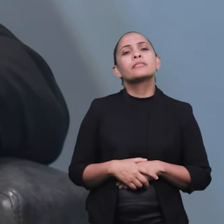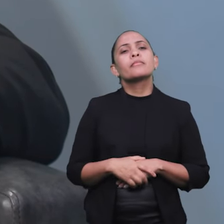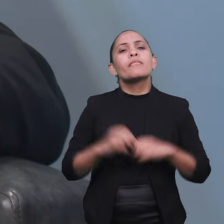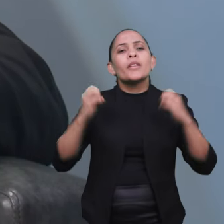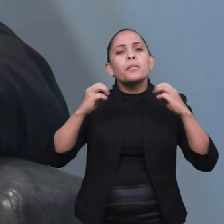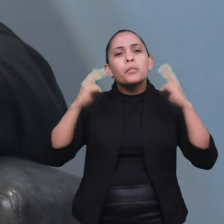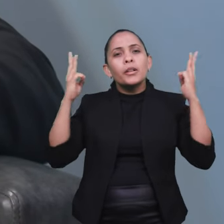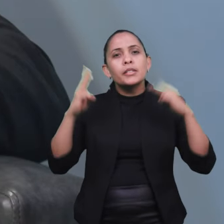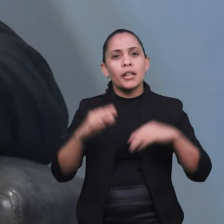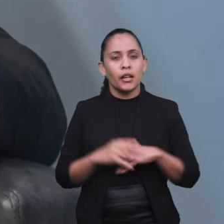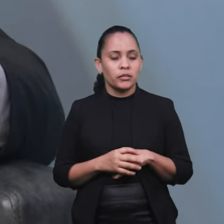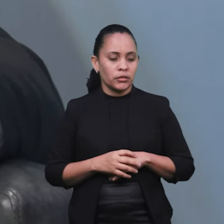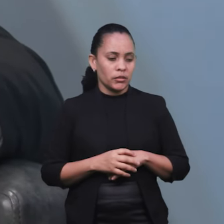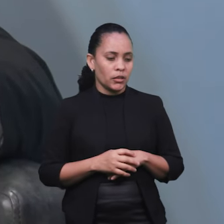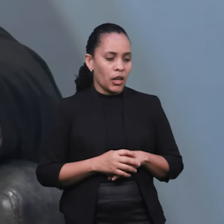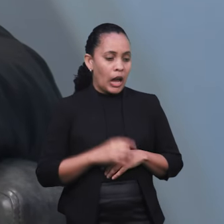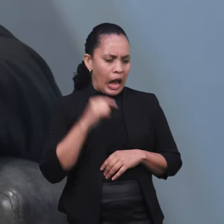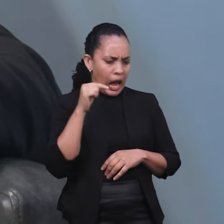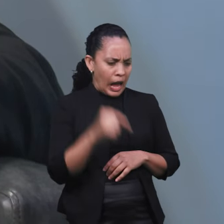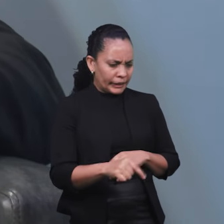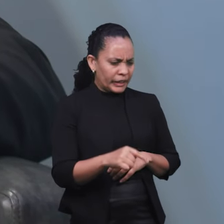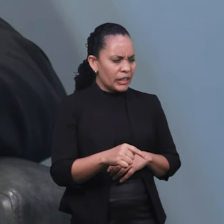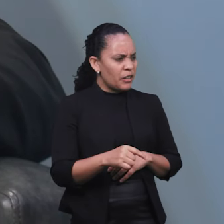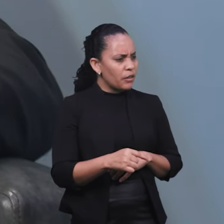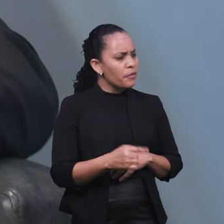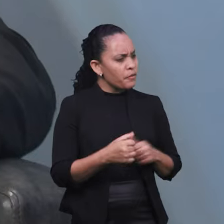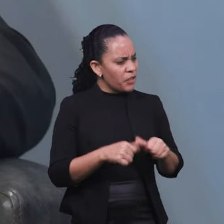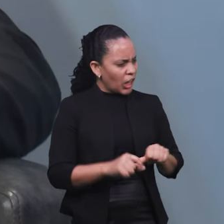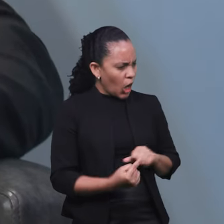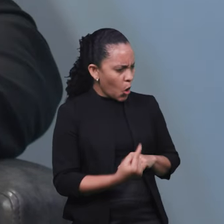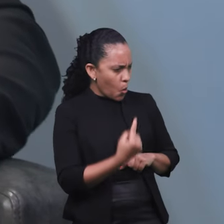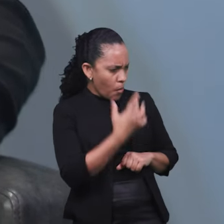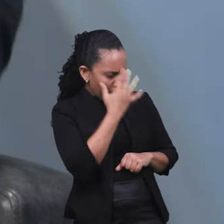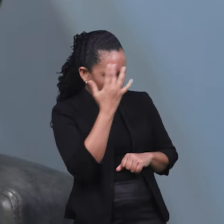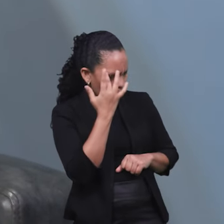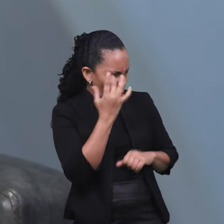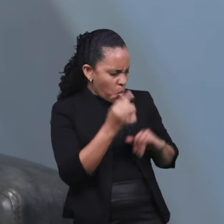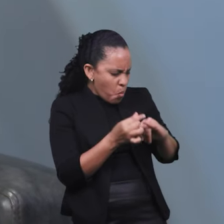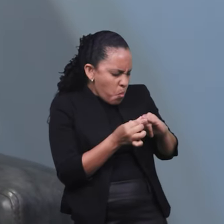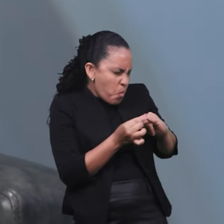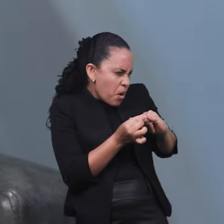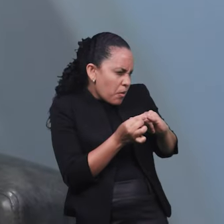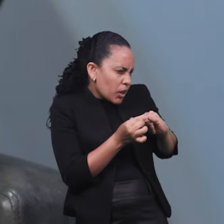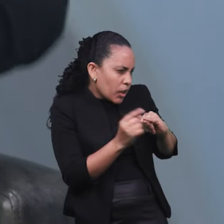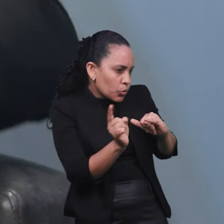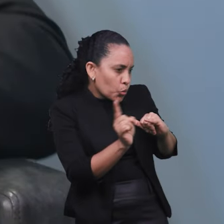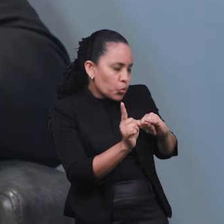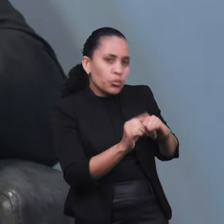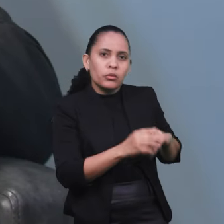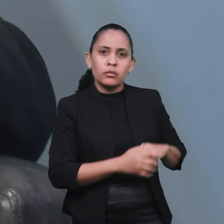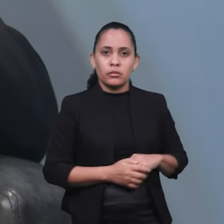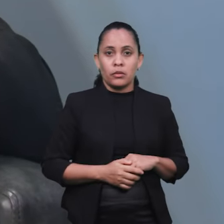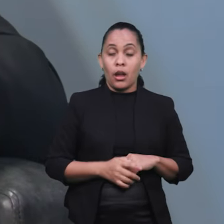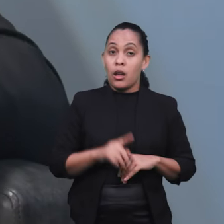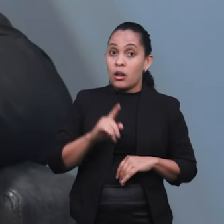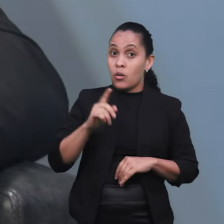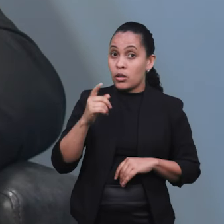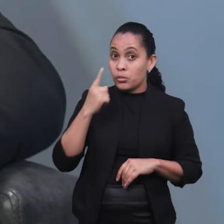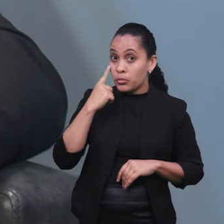que Moisés disse isso, nenhuma unha ficará. E eu acho muito pertinente, muito importante essa colocação. Por